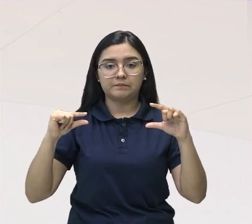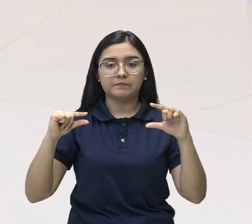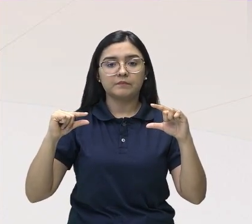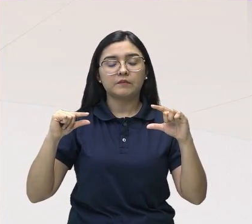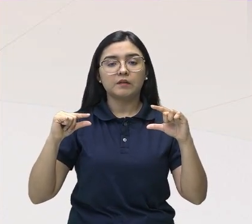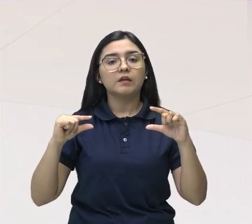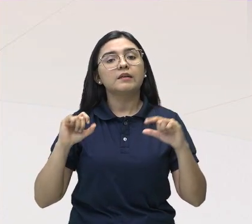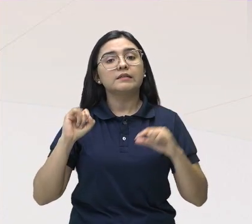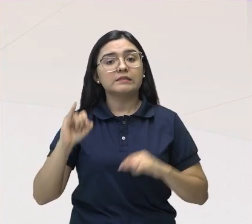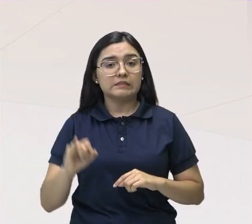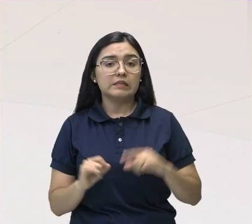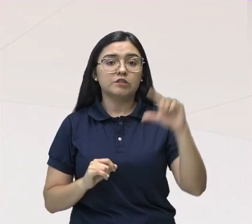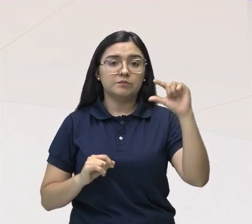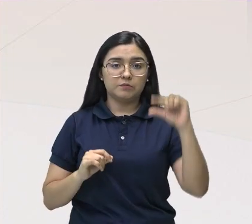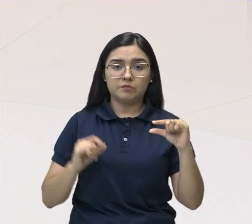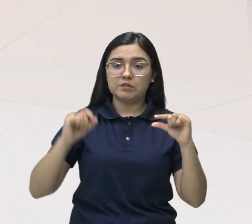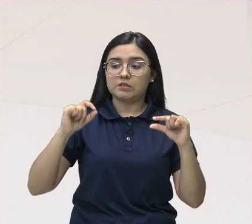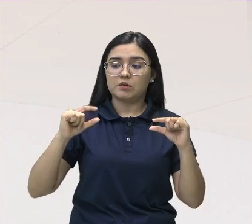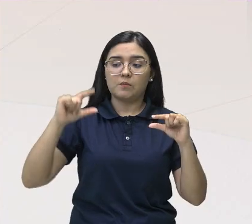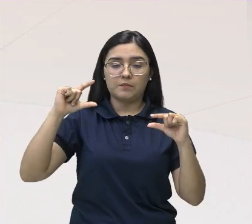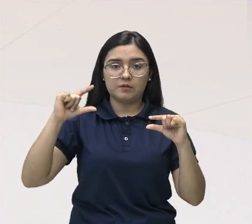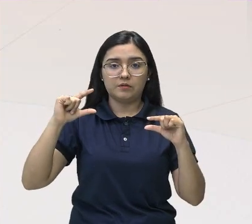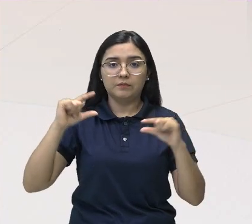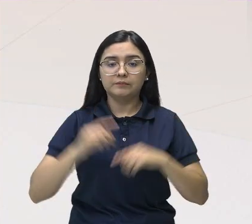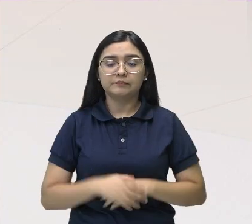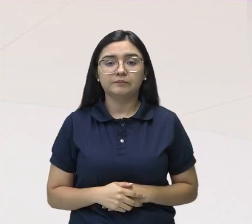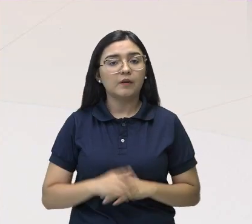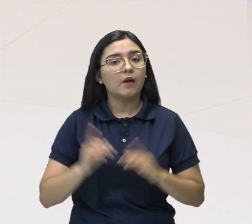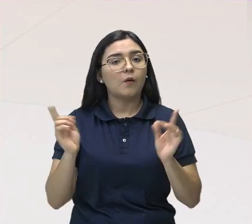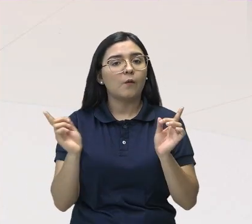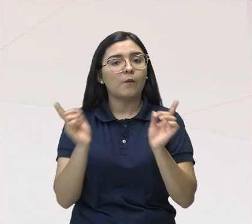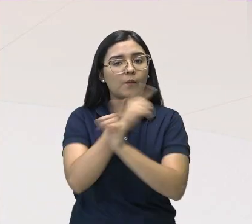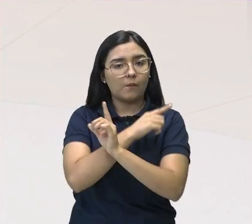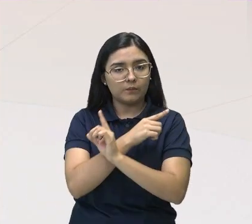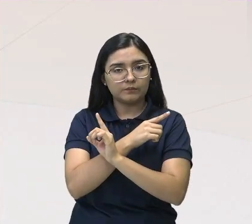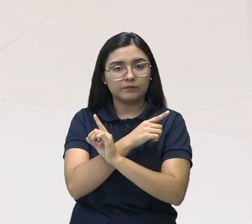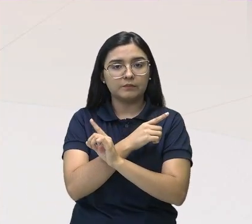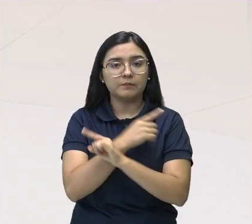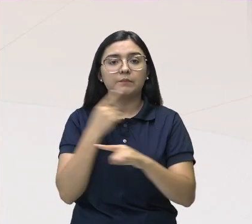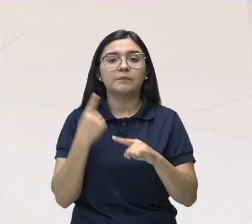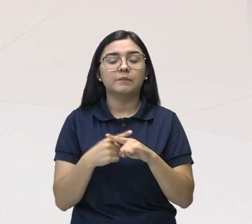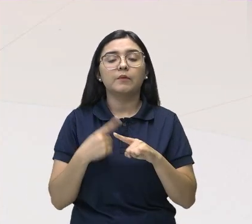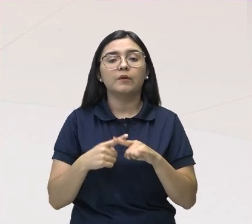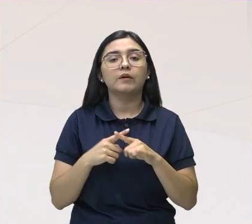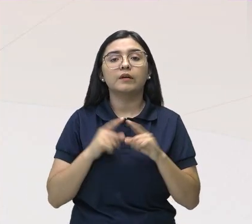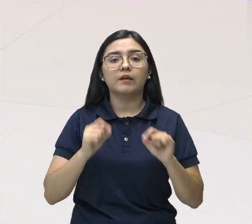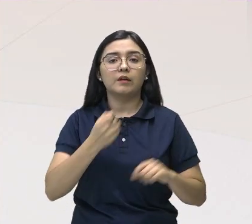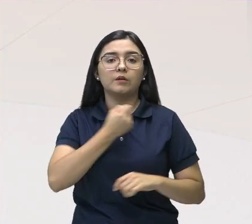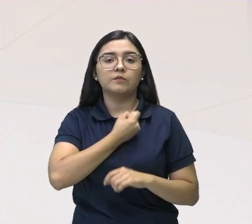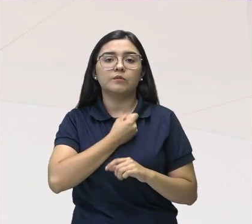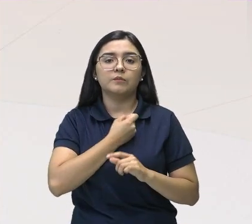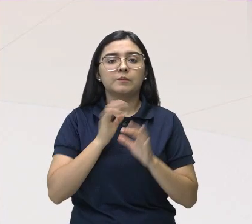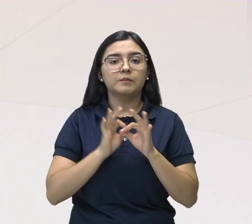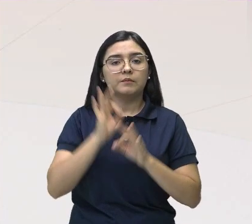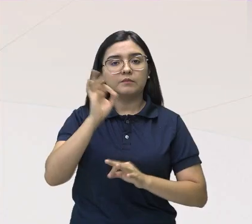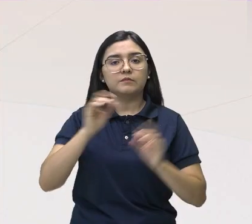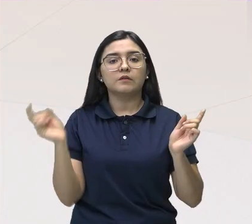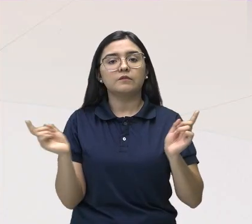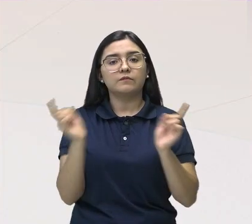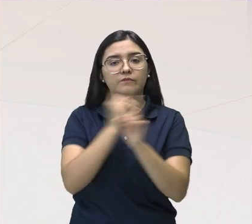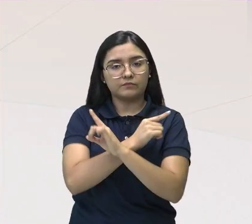uma diminuir, a outra irá aumentar. Por quê? Porque são inversamente